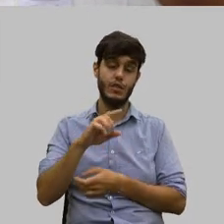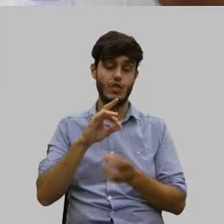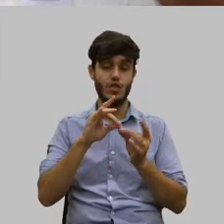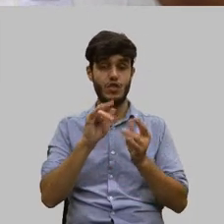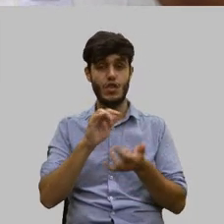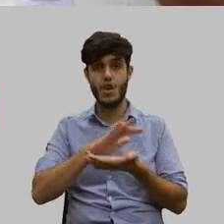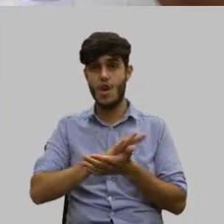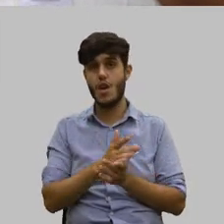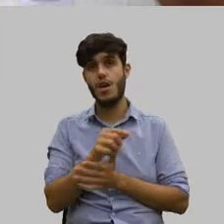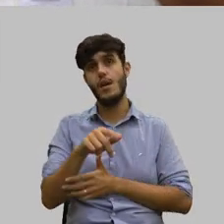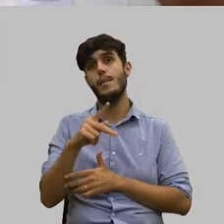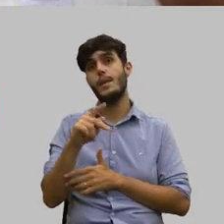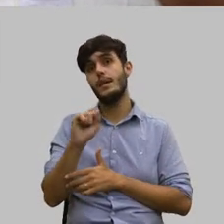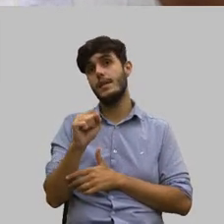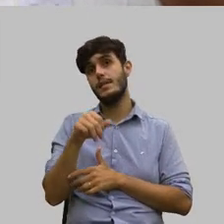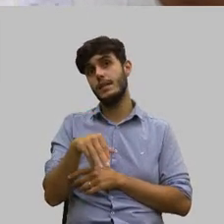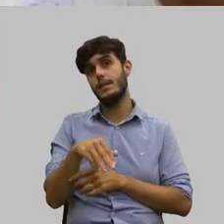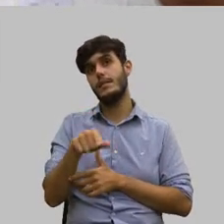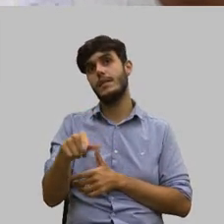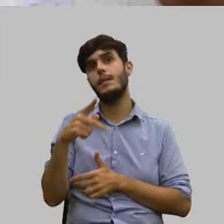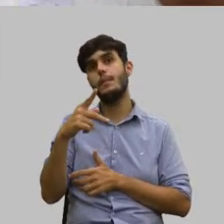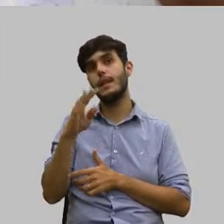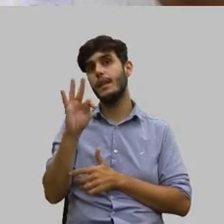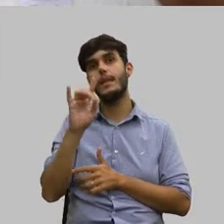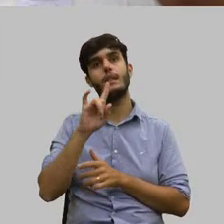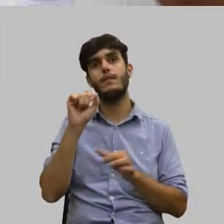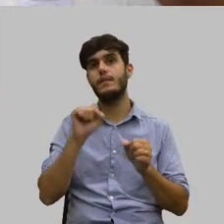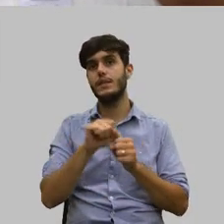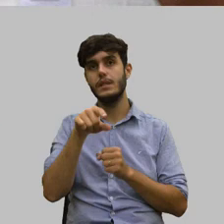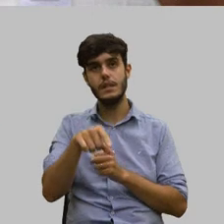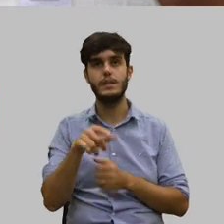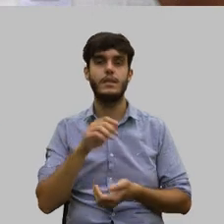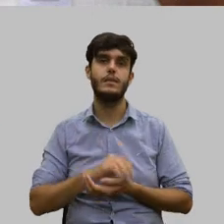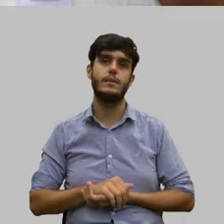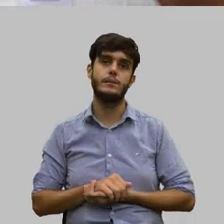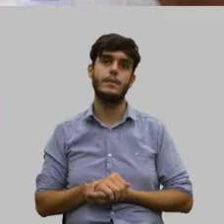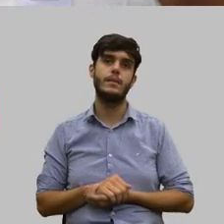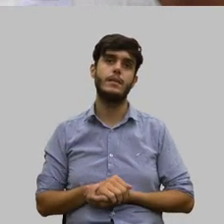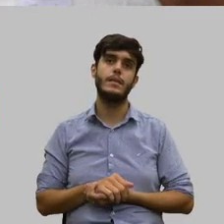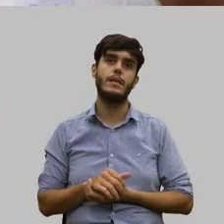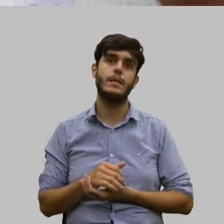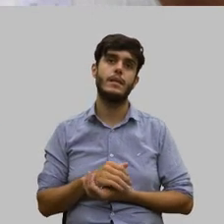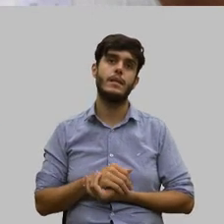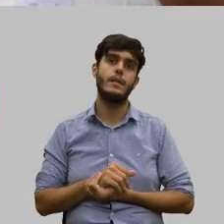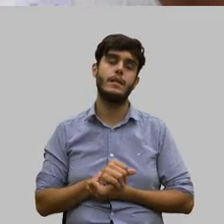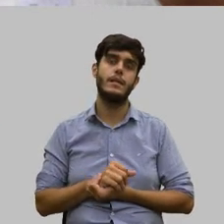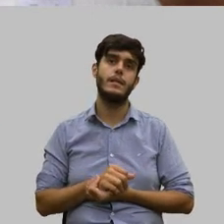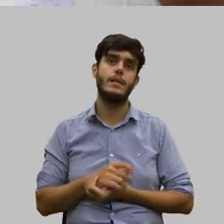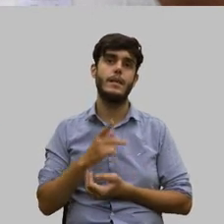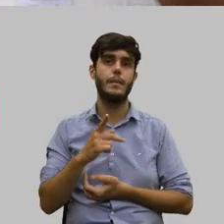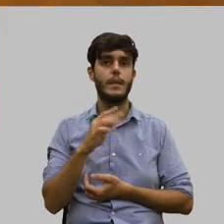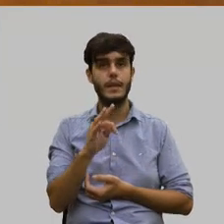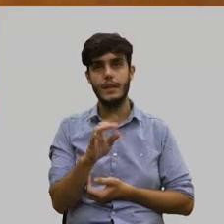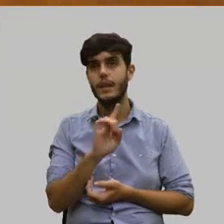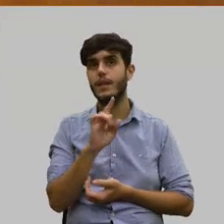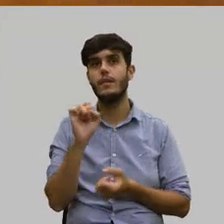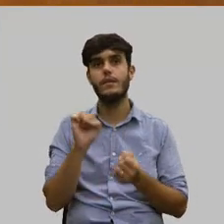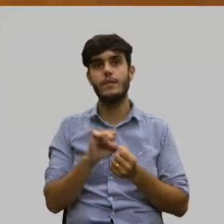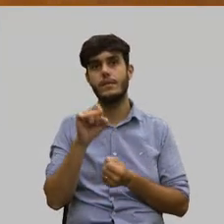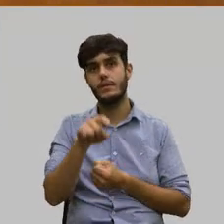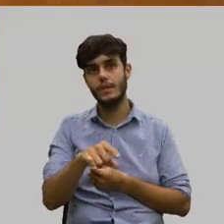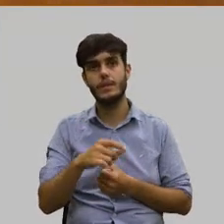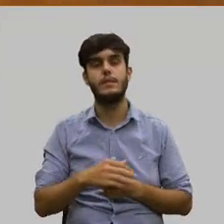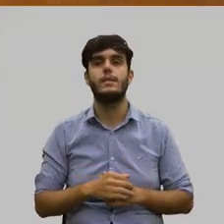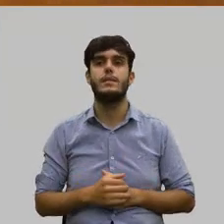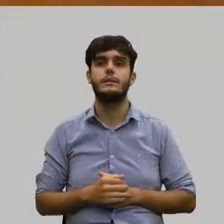laviola nem o governo do PT teve essa ousadia nem o governo do PT teve essa